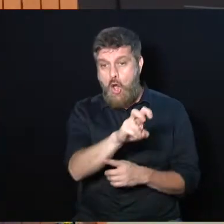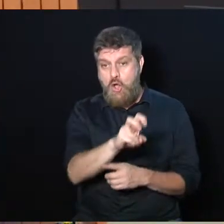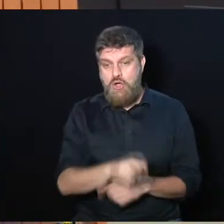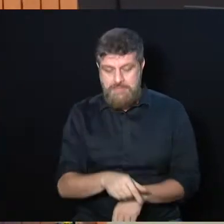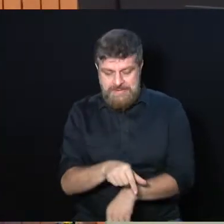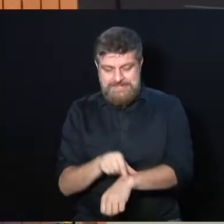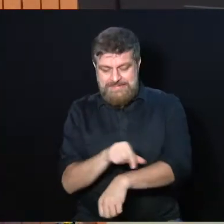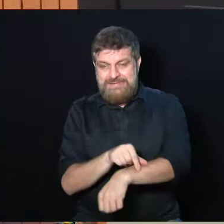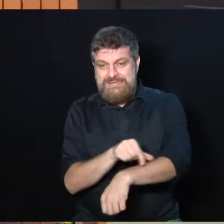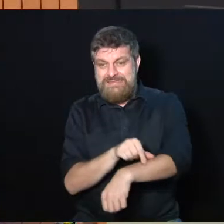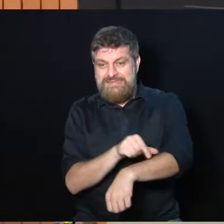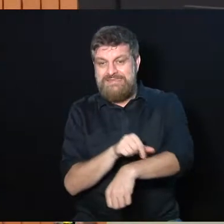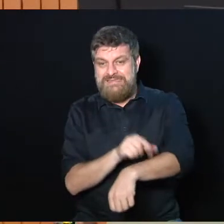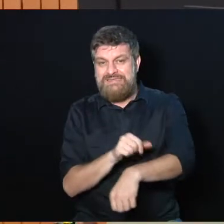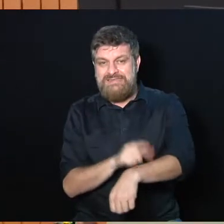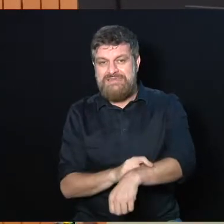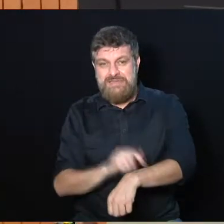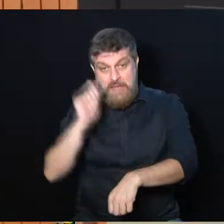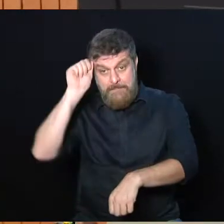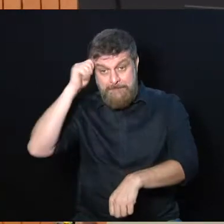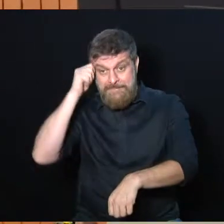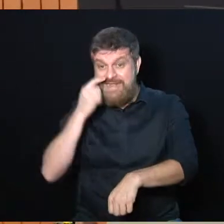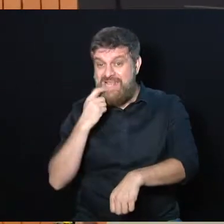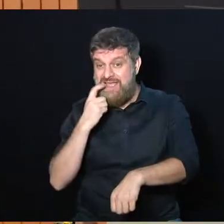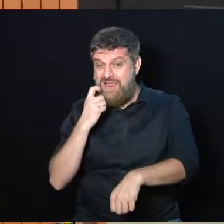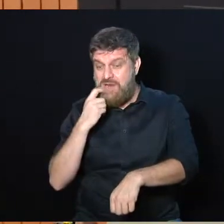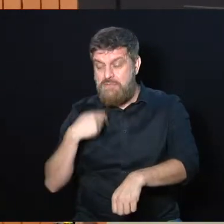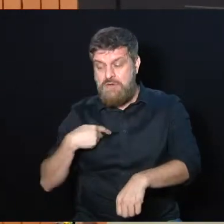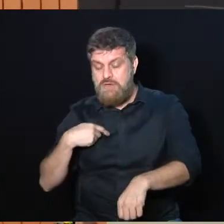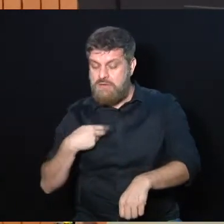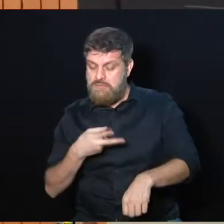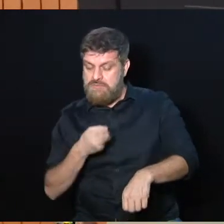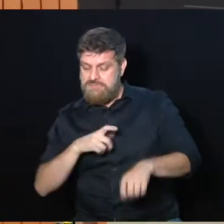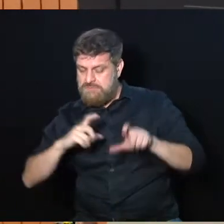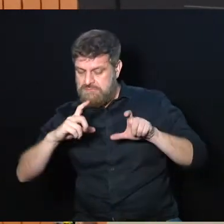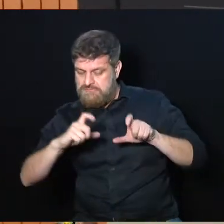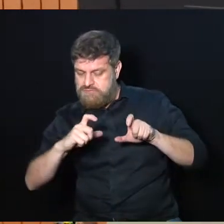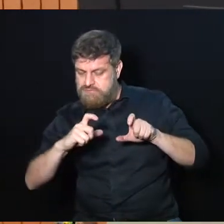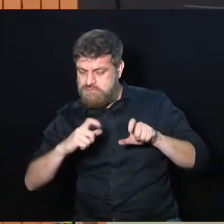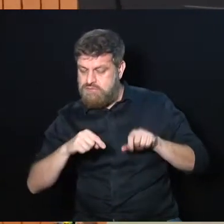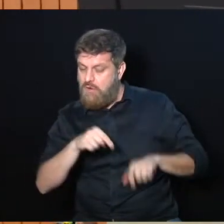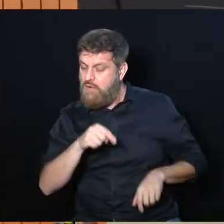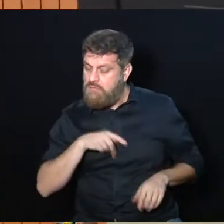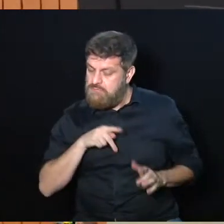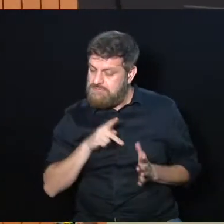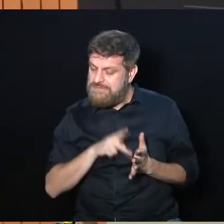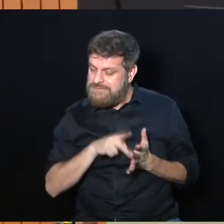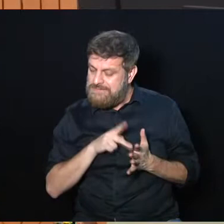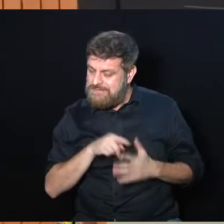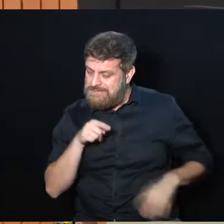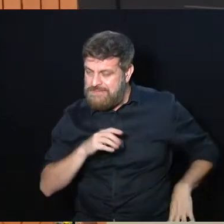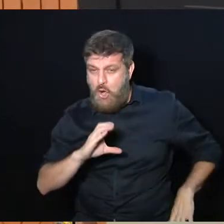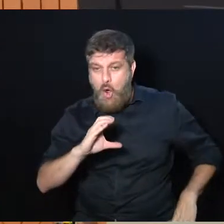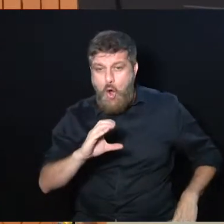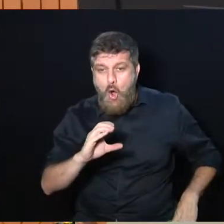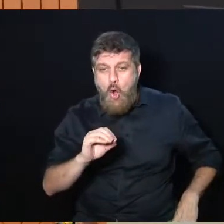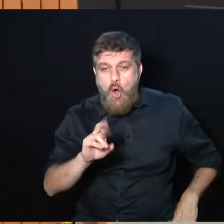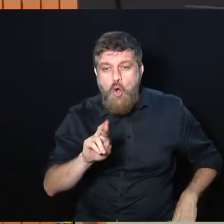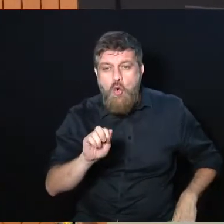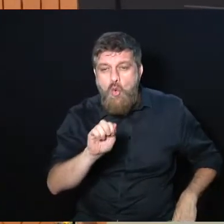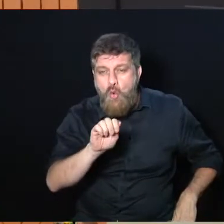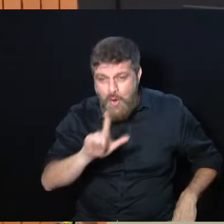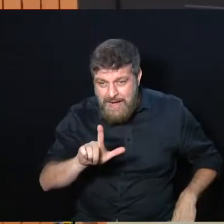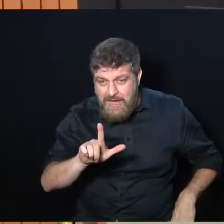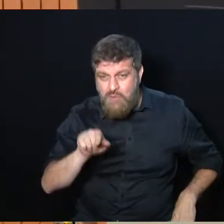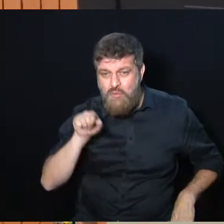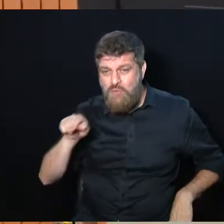E ligaram, não, acho que é uma falsa coral, né? Eu tenho quase certeza que é verdadeira. Imediatamente eu mandei imagem para um colega, que é o maior especialista em cobra coral do Brasil, que é um